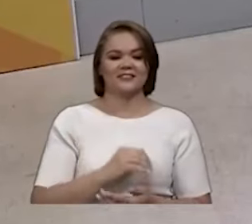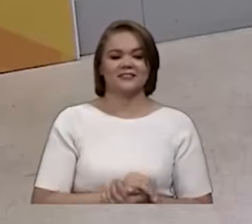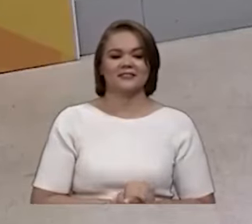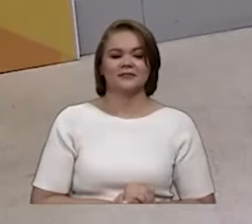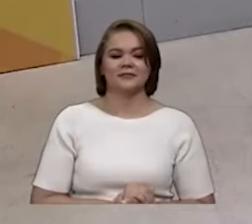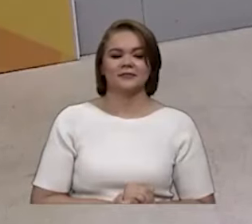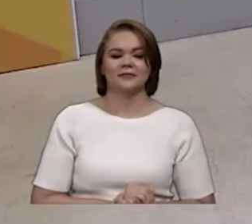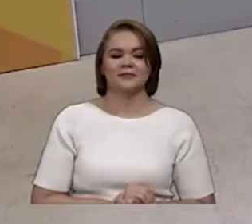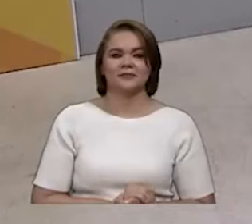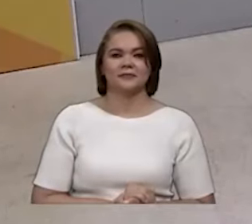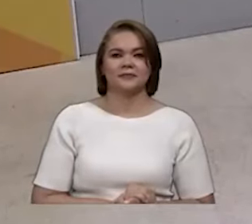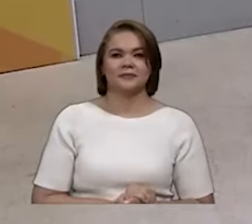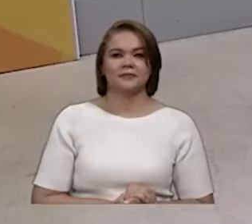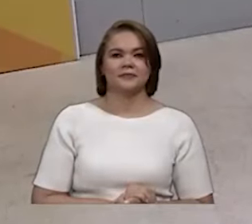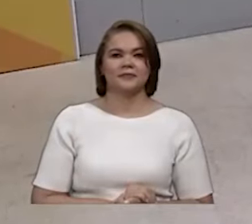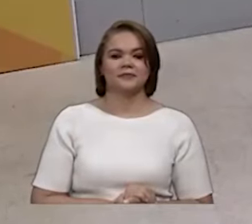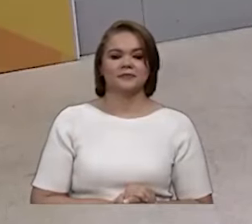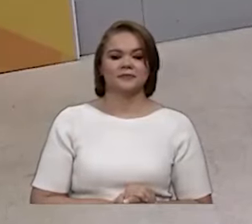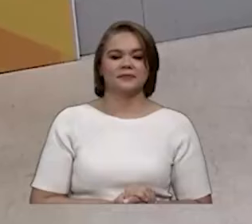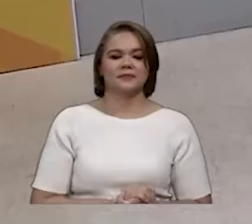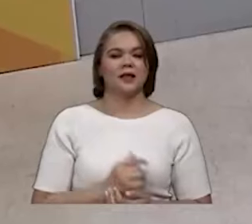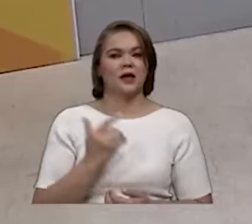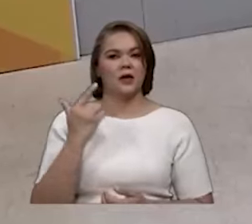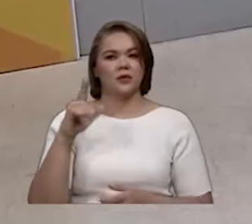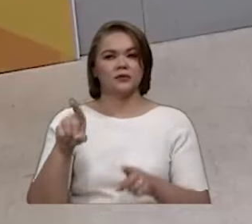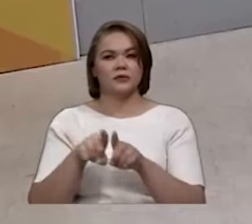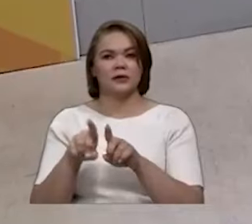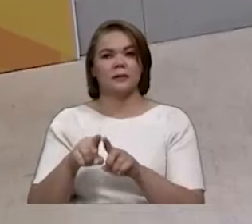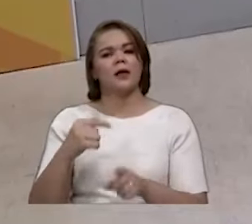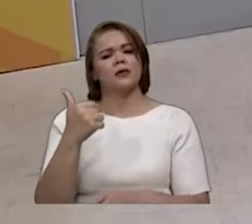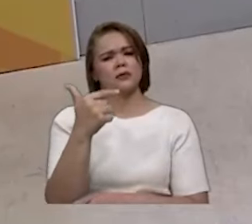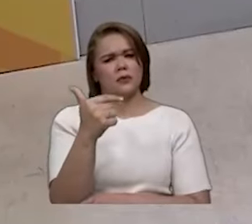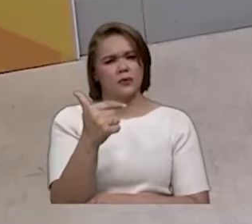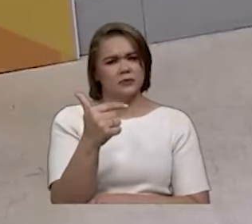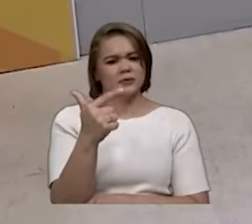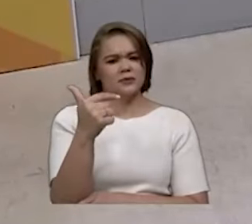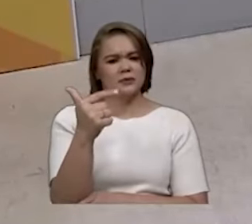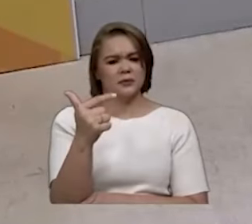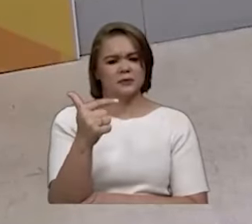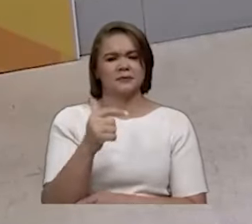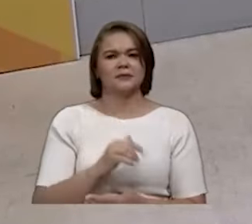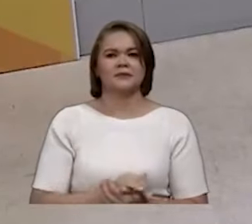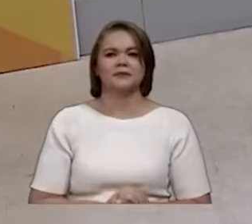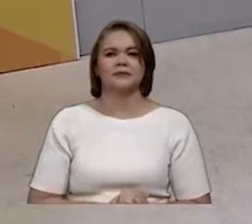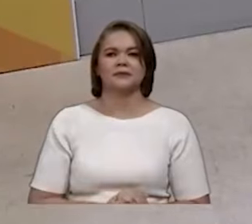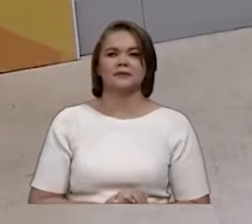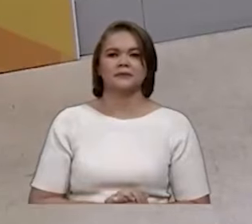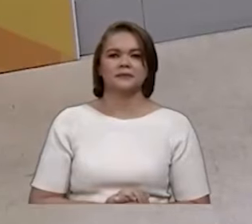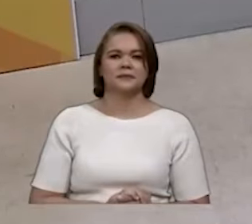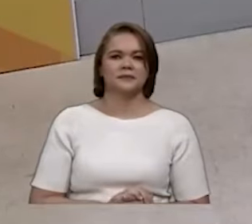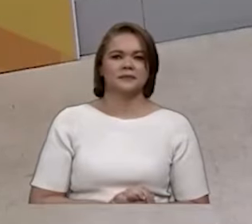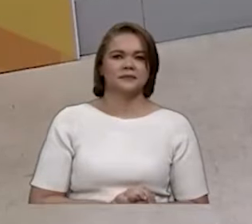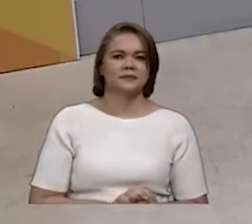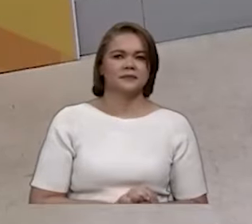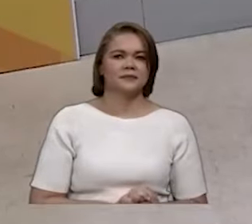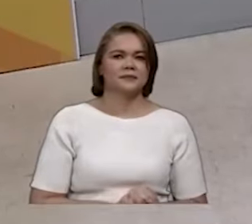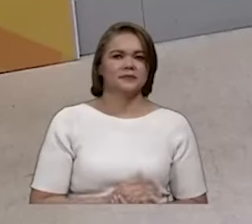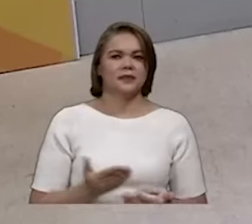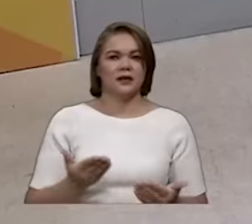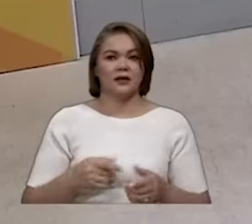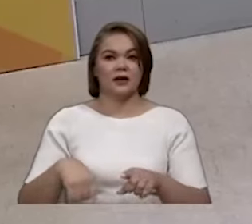24. Tá subindo mais uma bolinha. Número 12, número 12, número 12. Vem comigo e